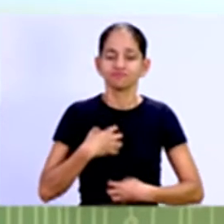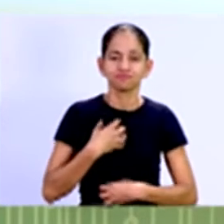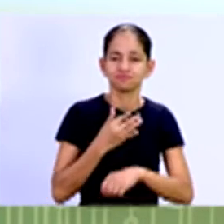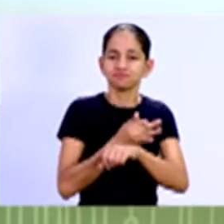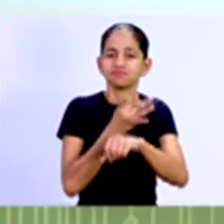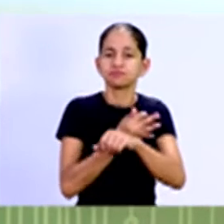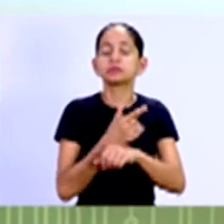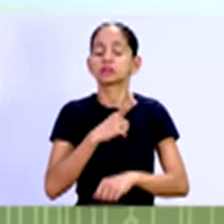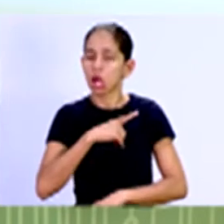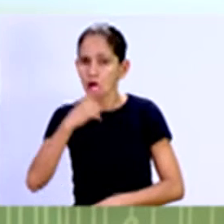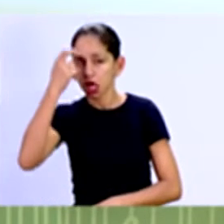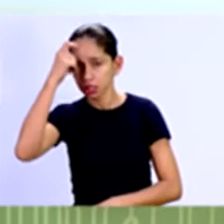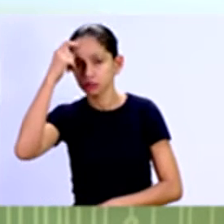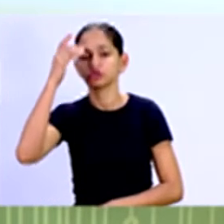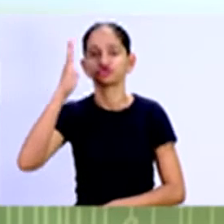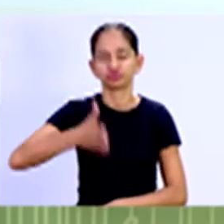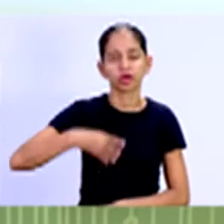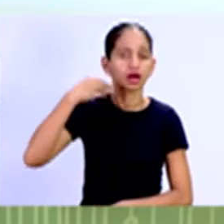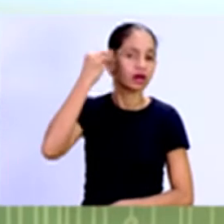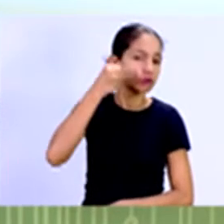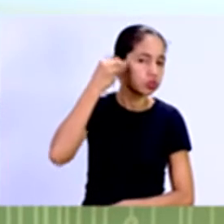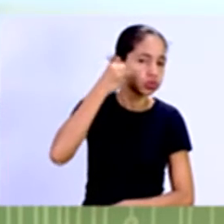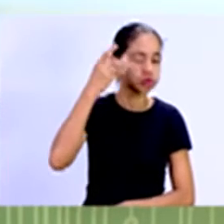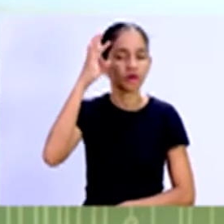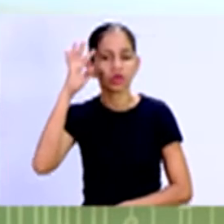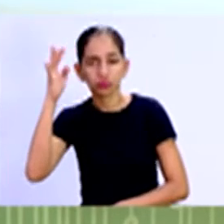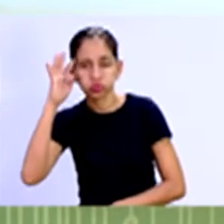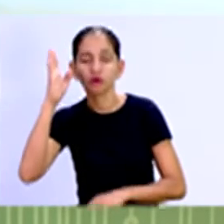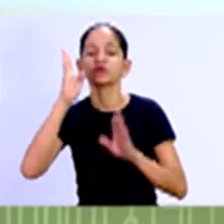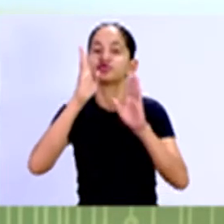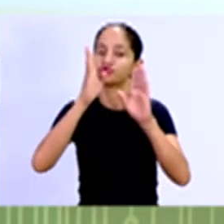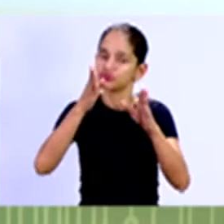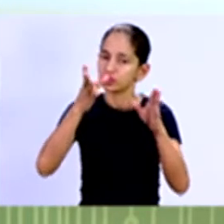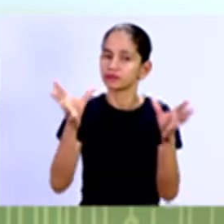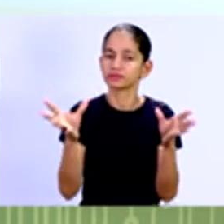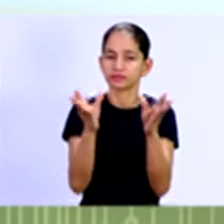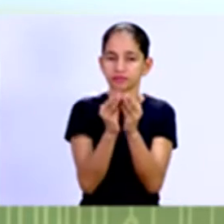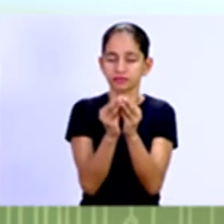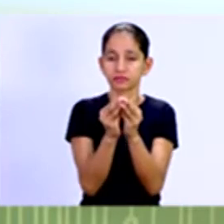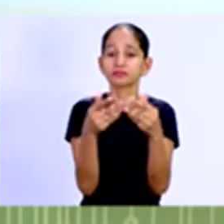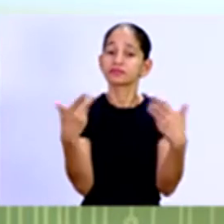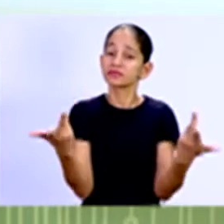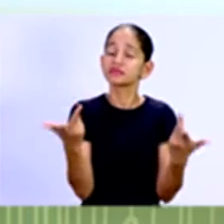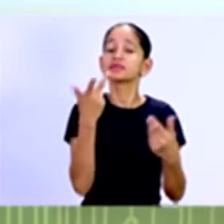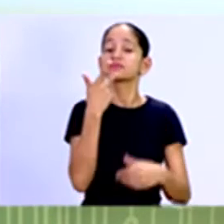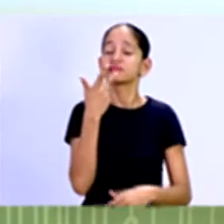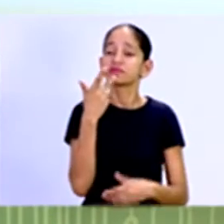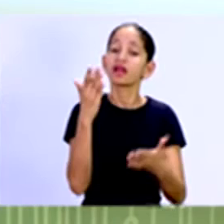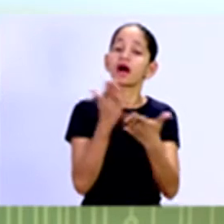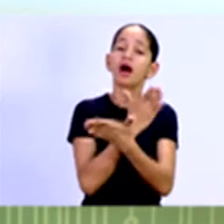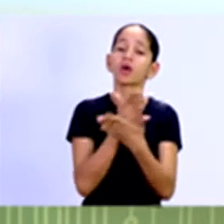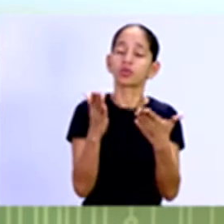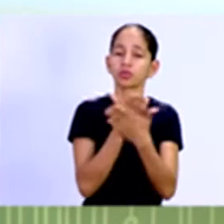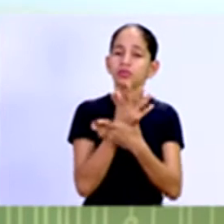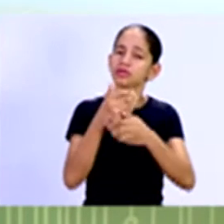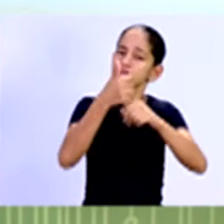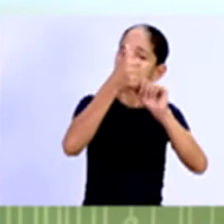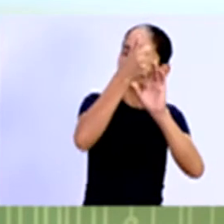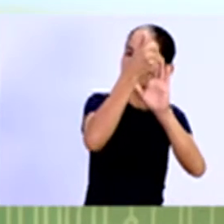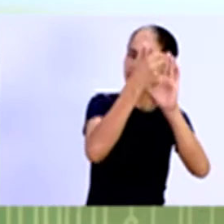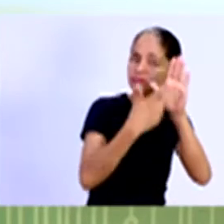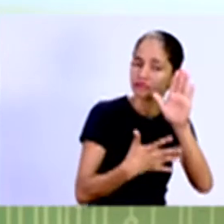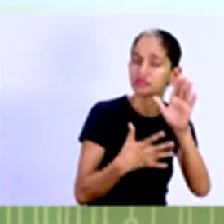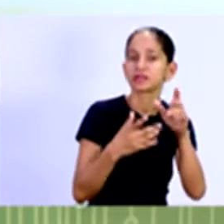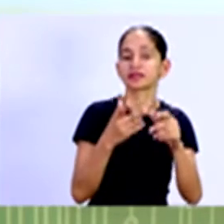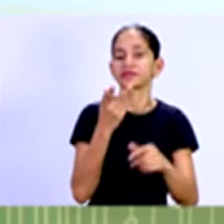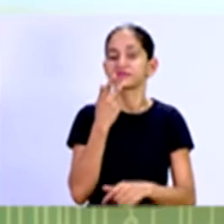a moralidade, uma vez que eu tenho que refletir sobre essa moralidade? Então, Kant traz umas máximas para a gente, ou seja,